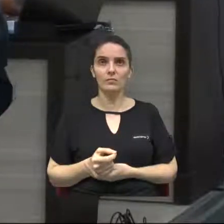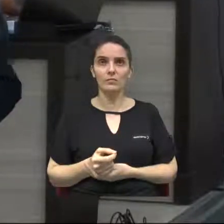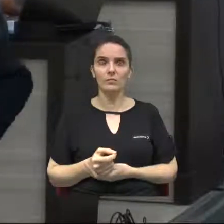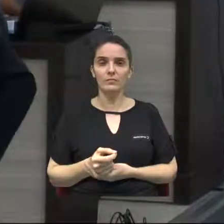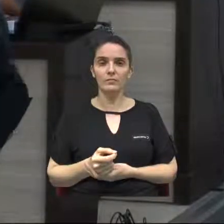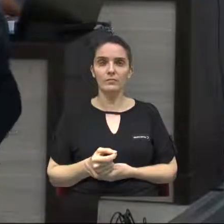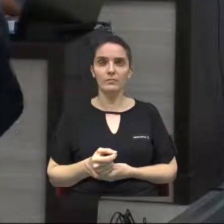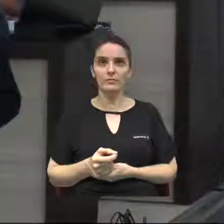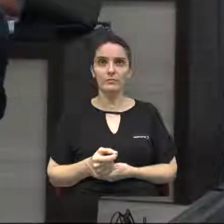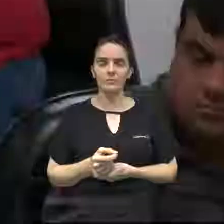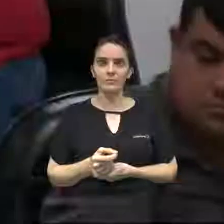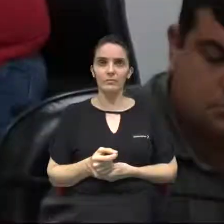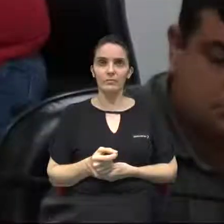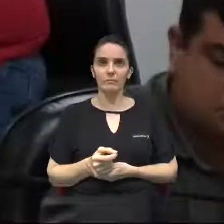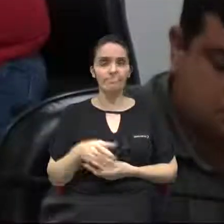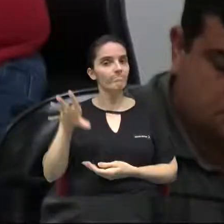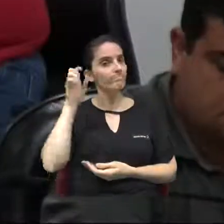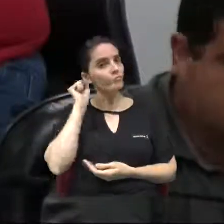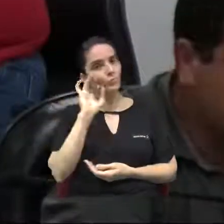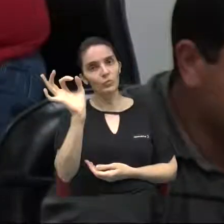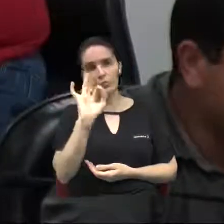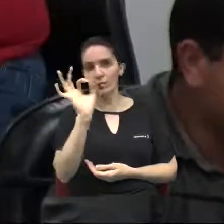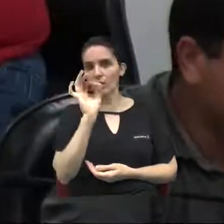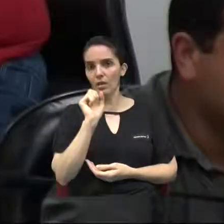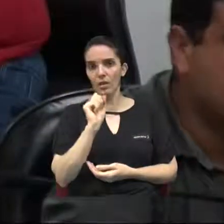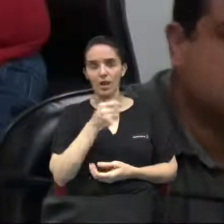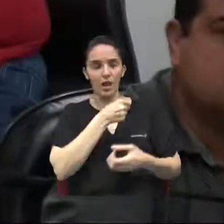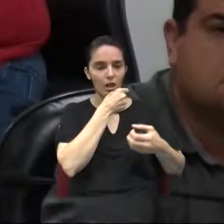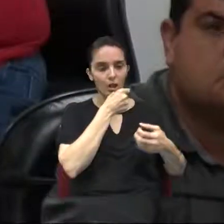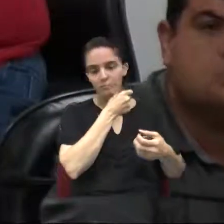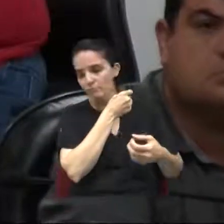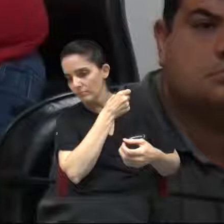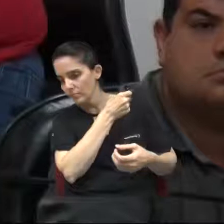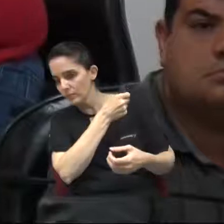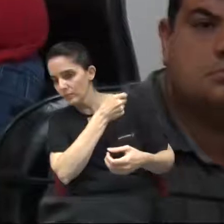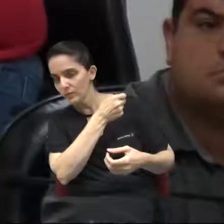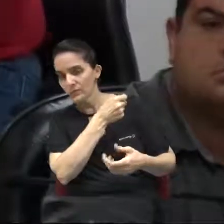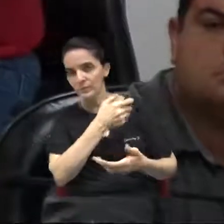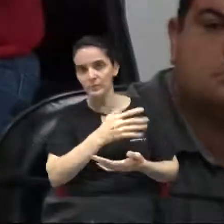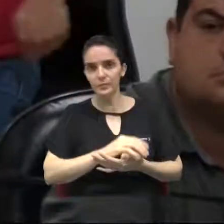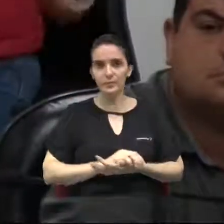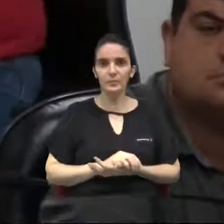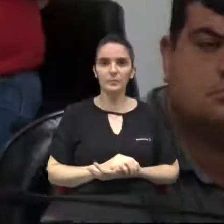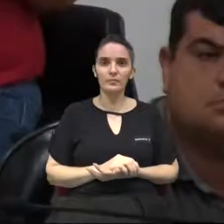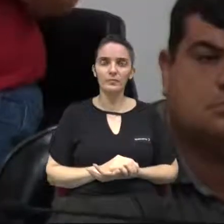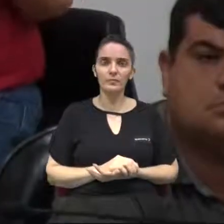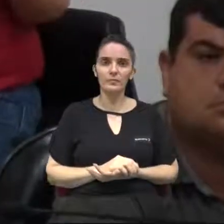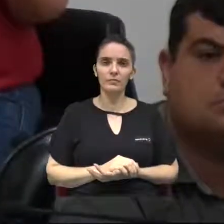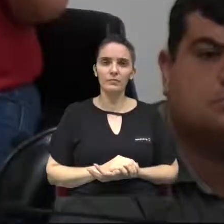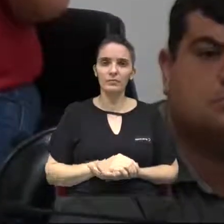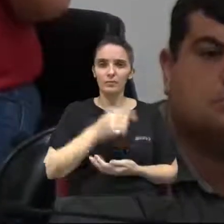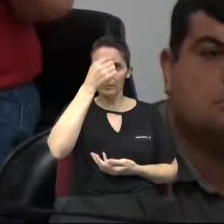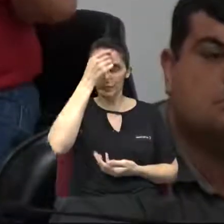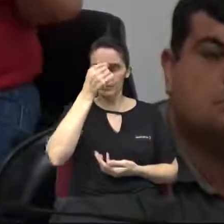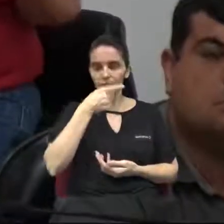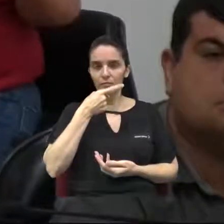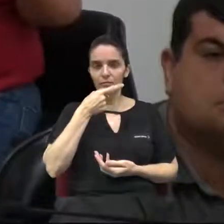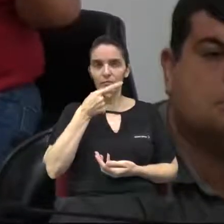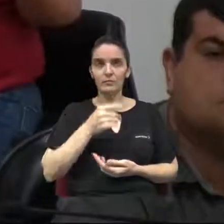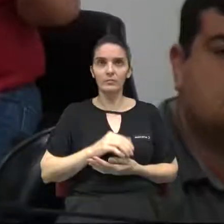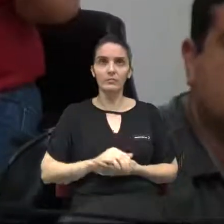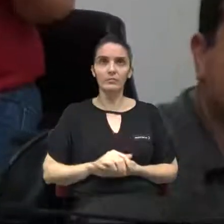foto. A dificuldade, se o doutor estivesse aqui, ele mesmo poderia falar,